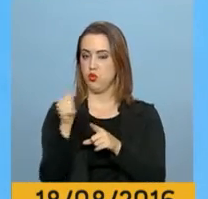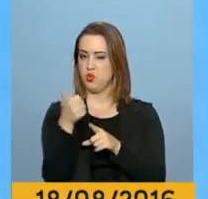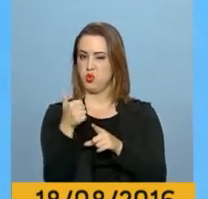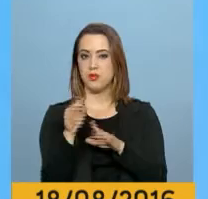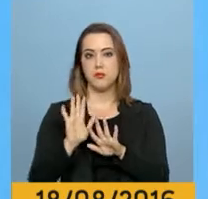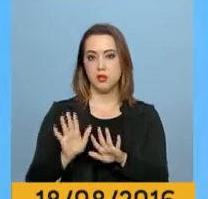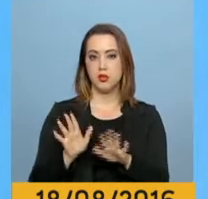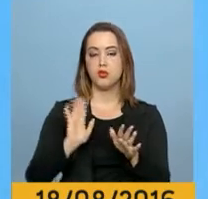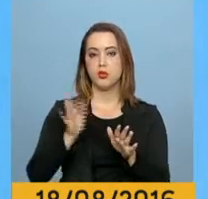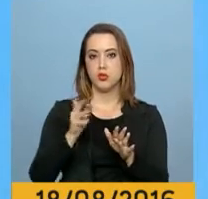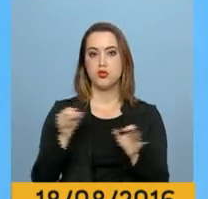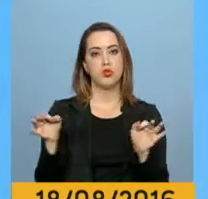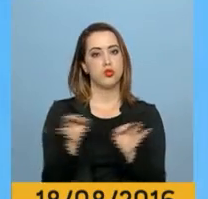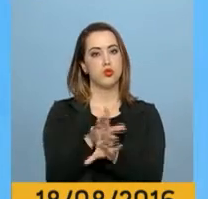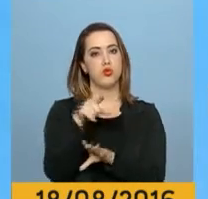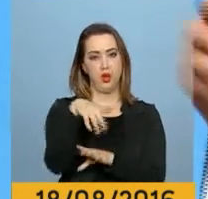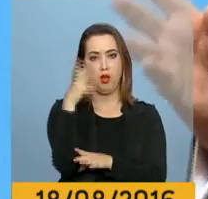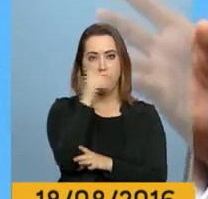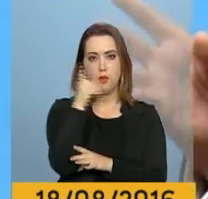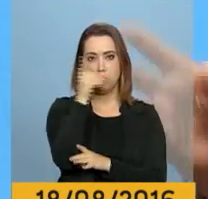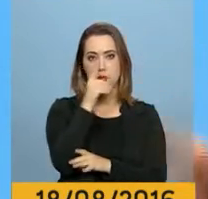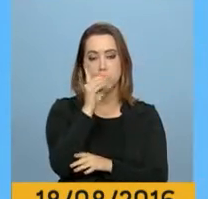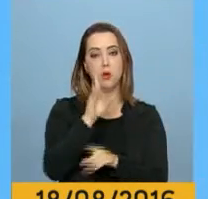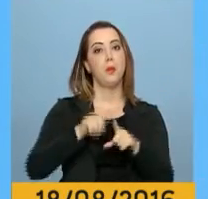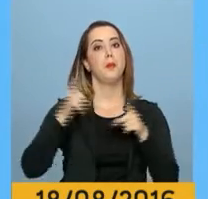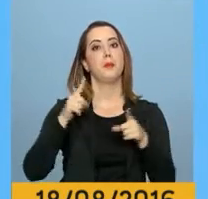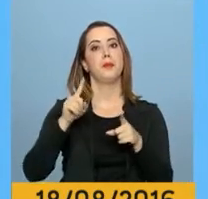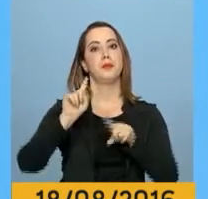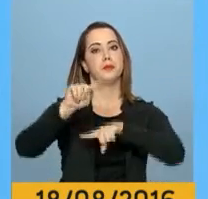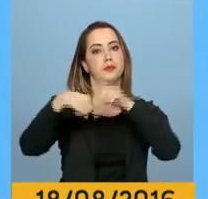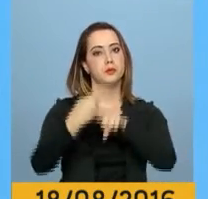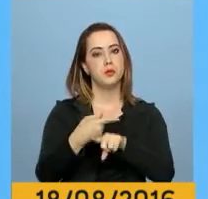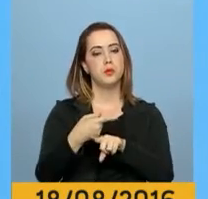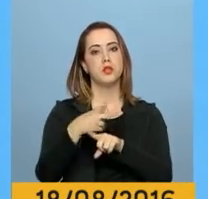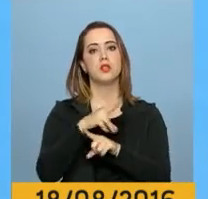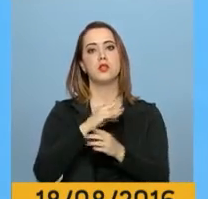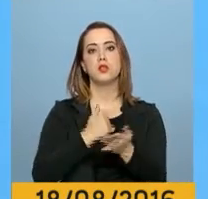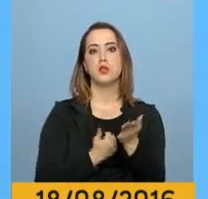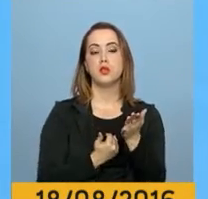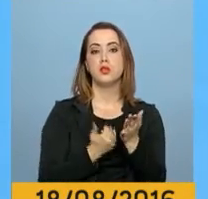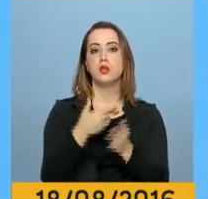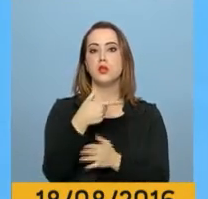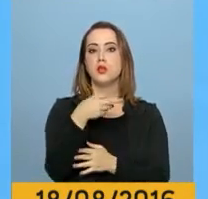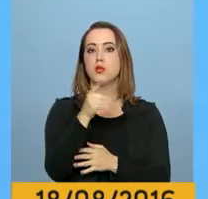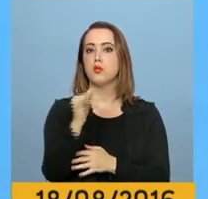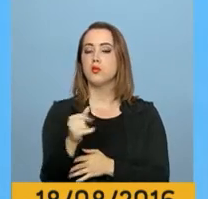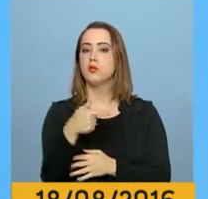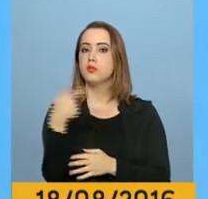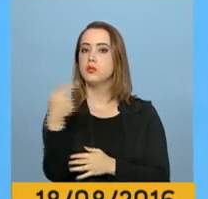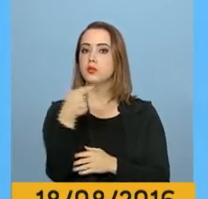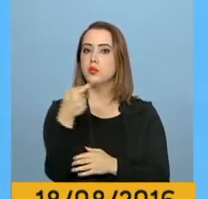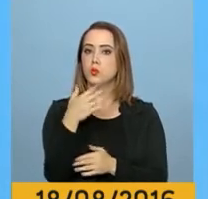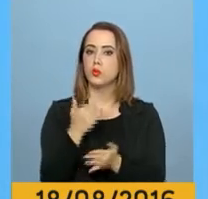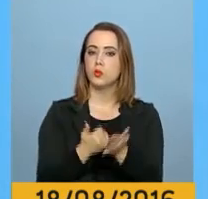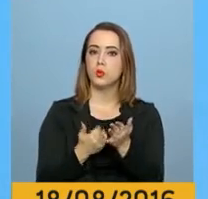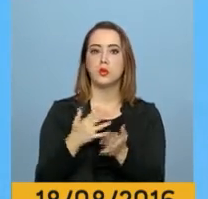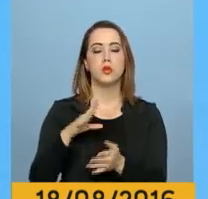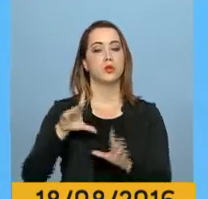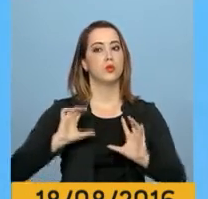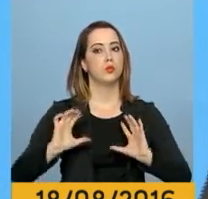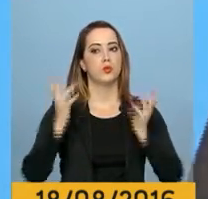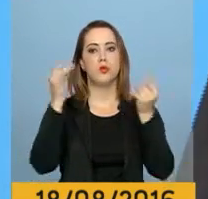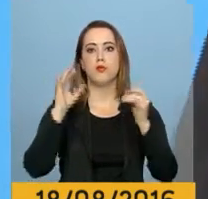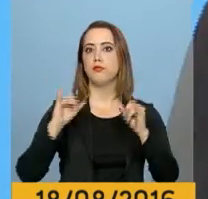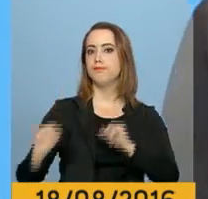terminam no domingo mas logo depois a partir do dia do dia 7 nós temos um evento importantíssimo das